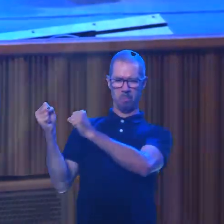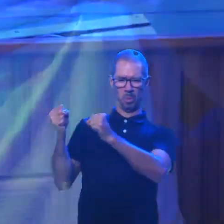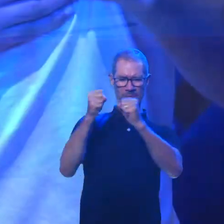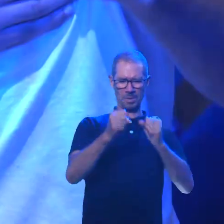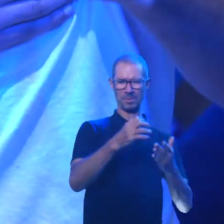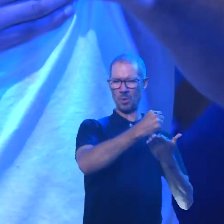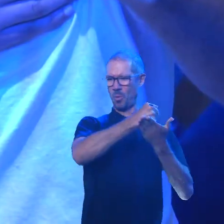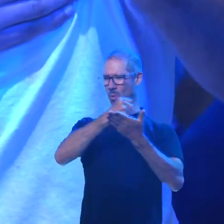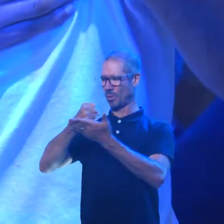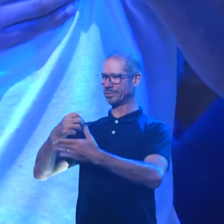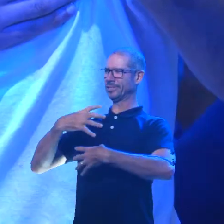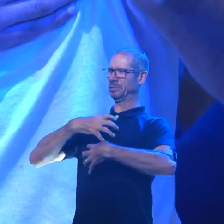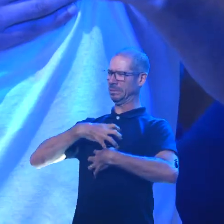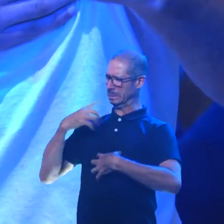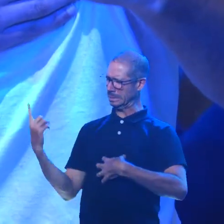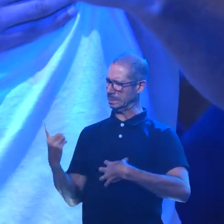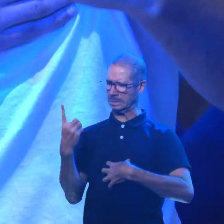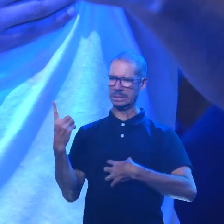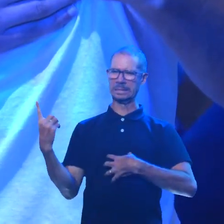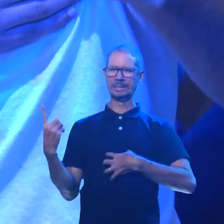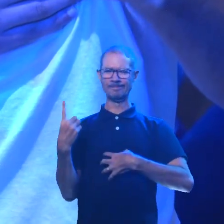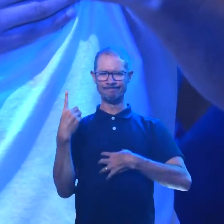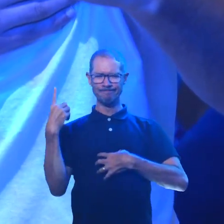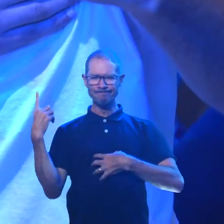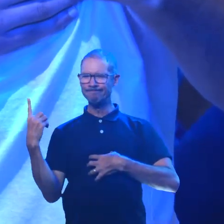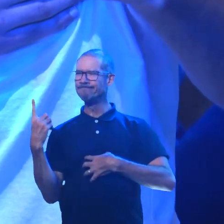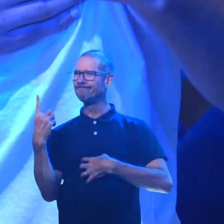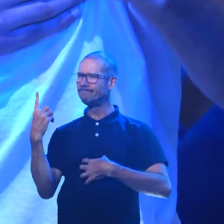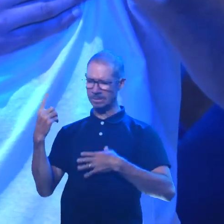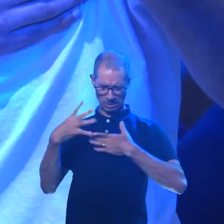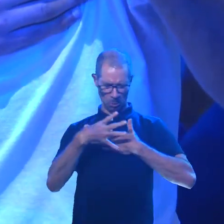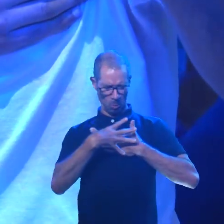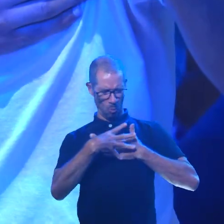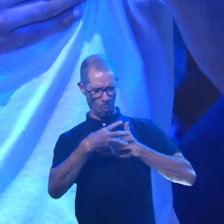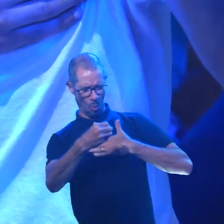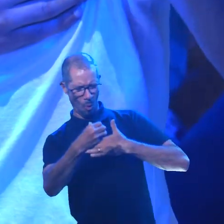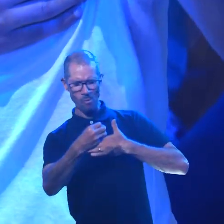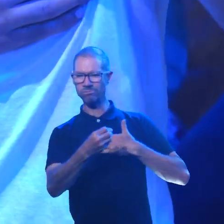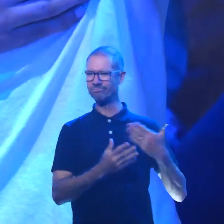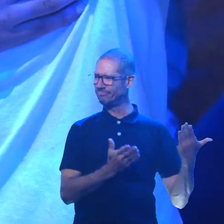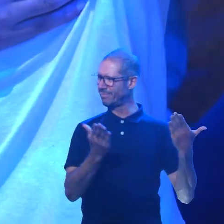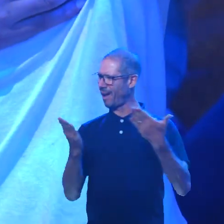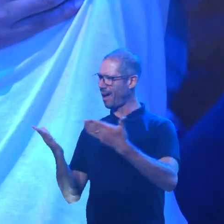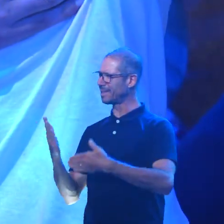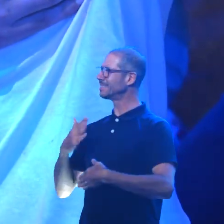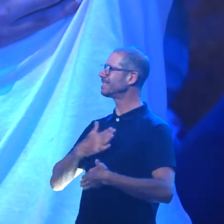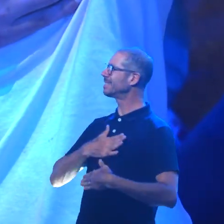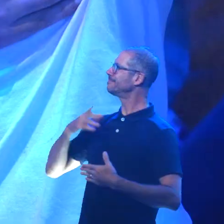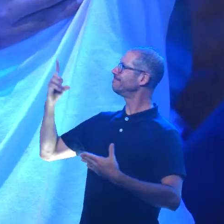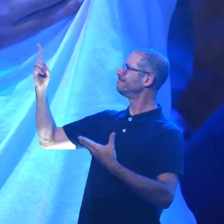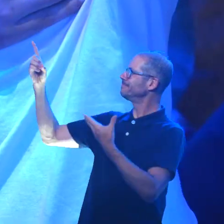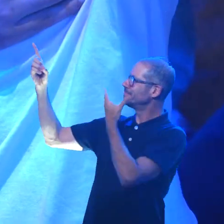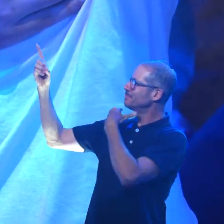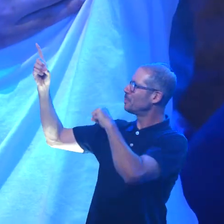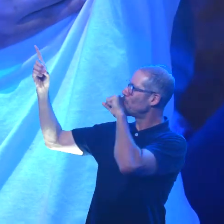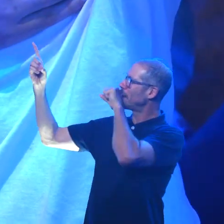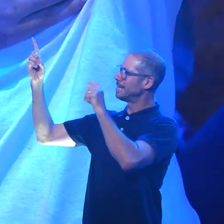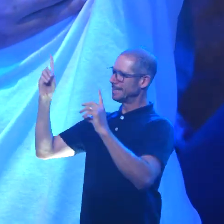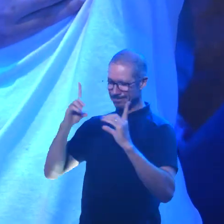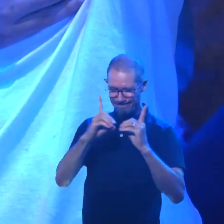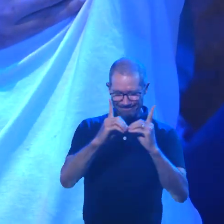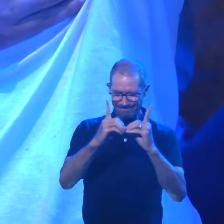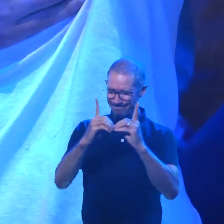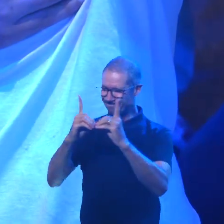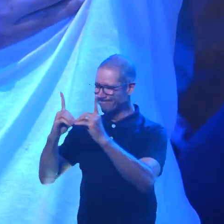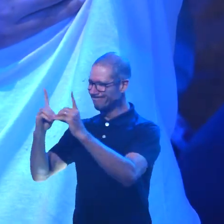veio para cá hoje com um sentimento de solidão, perdido, de orfandade. Veio para cá ouvir que você tem um Pai que vai te acompanhar e nunca mais vai te abandonar,